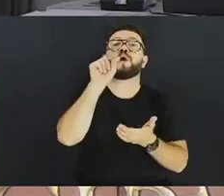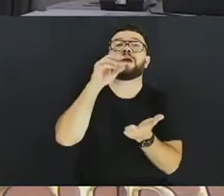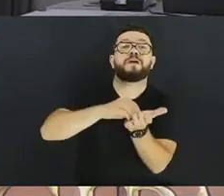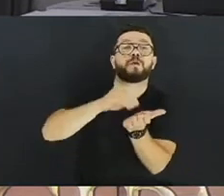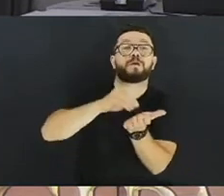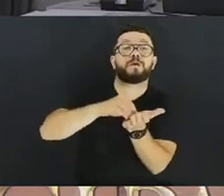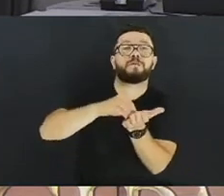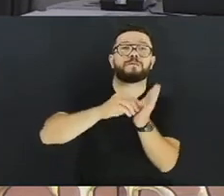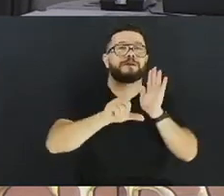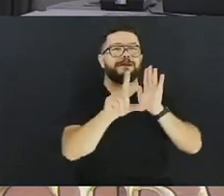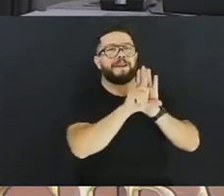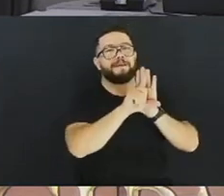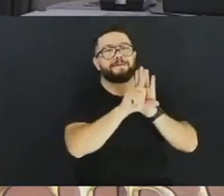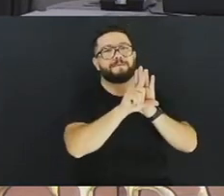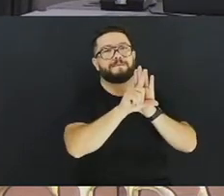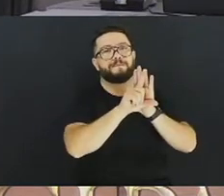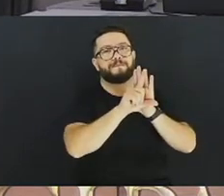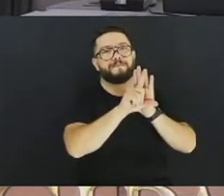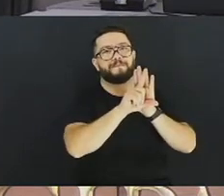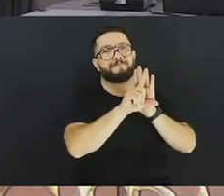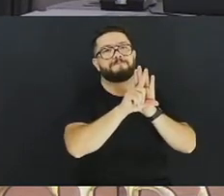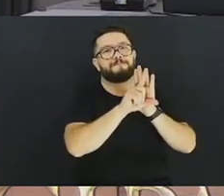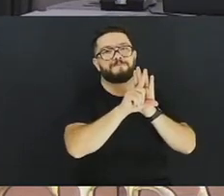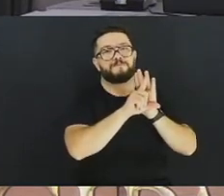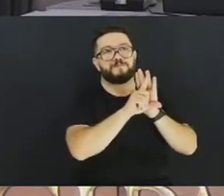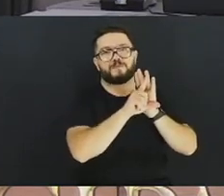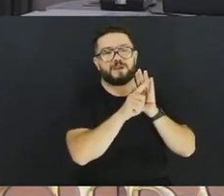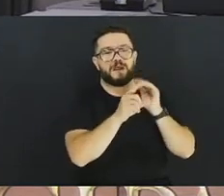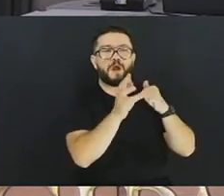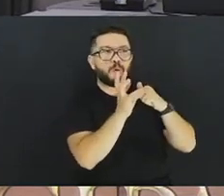é mais de conhecimento científico da espécie.